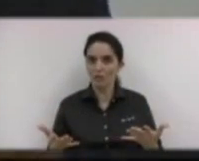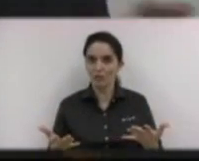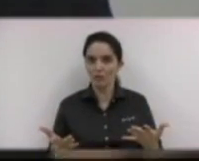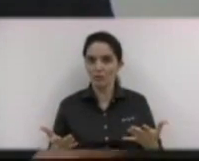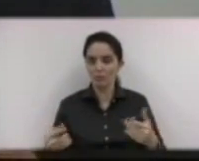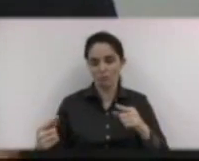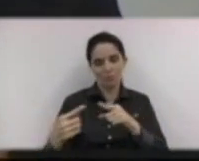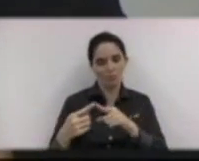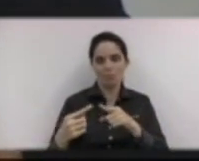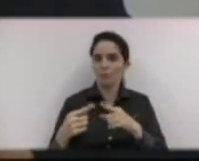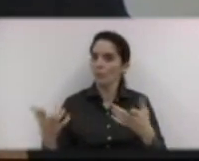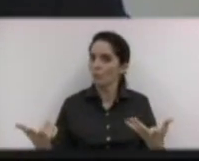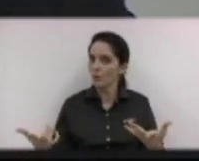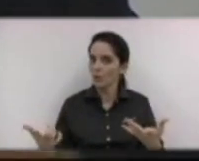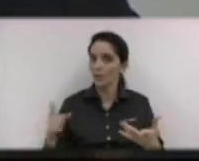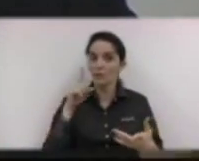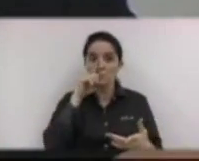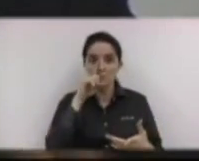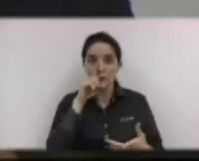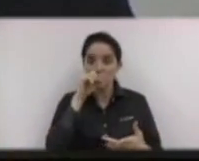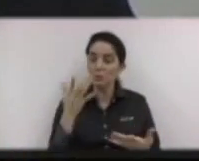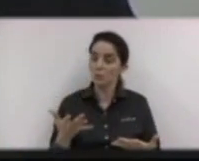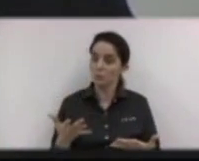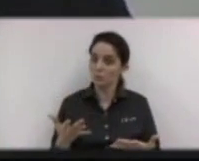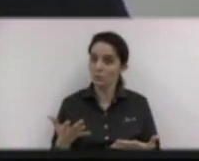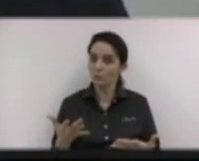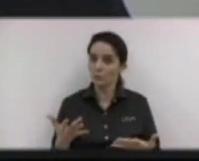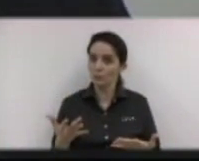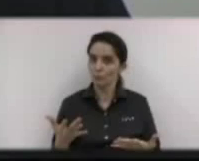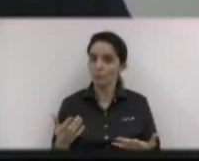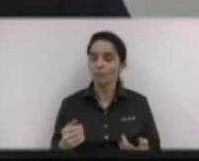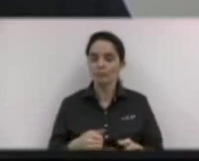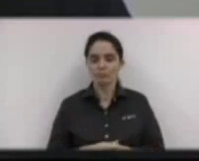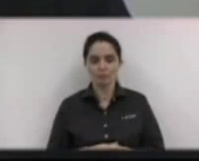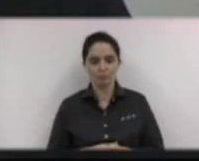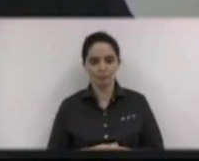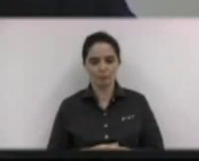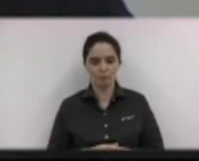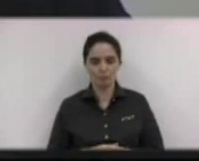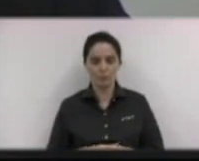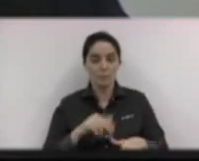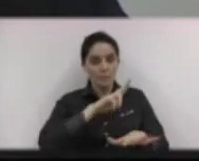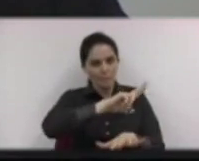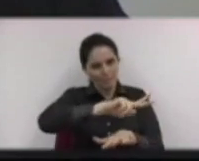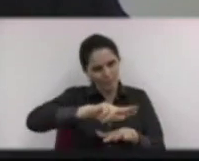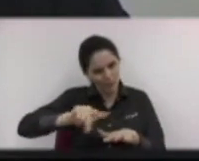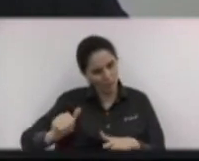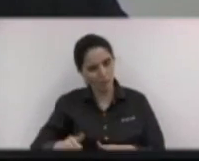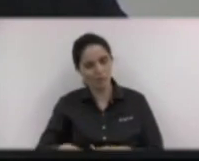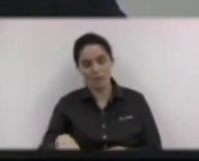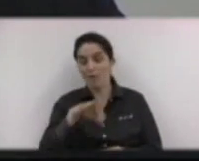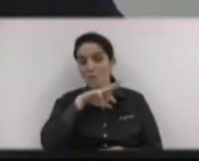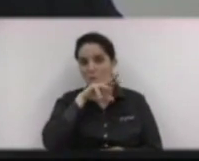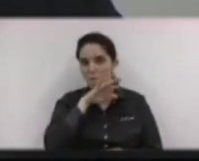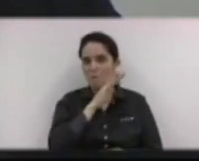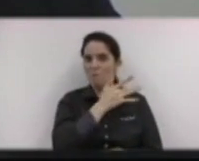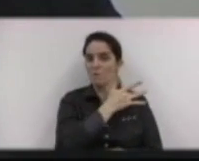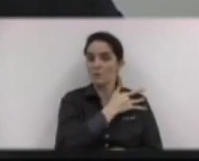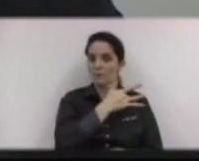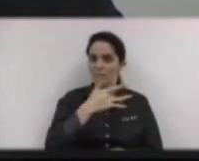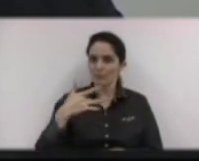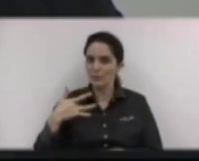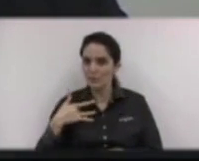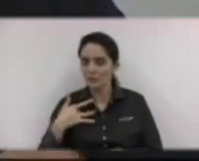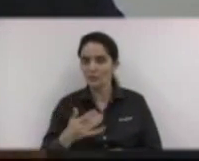crianças, são vários pontos, produtos que às vezes podem ser nocivos, à saúde também, vindo de uma